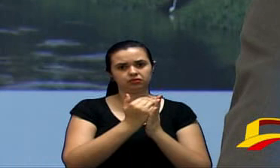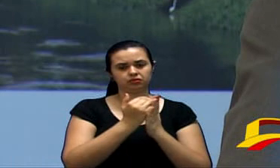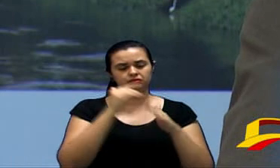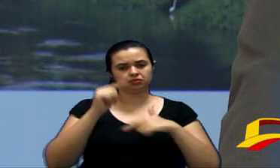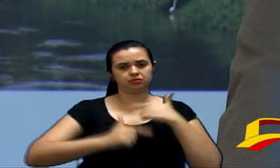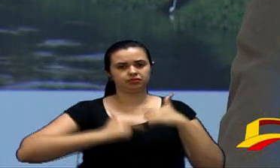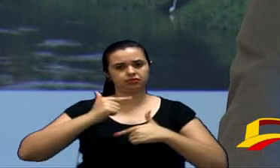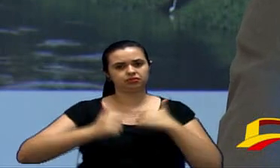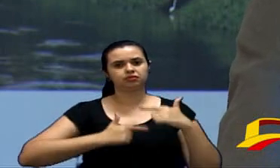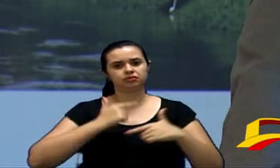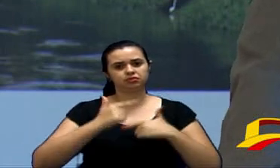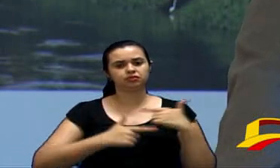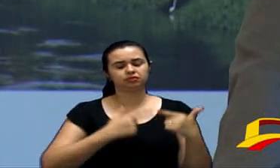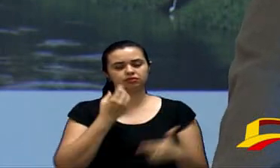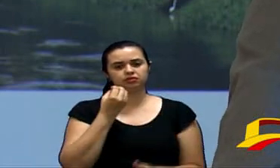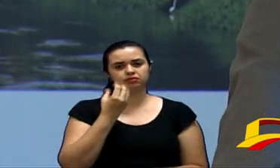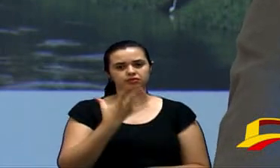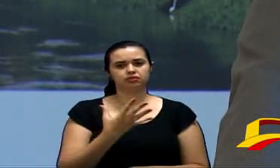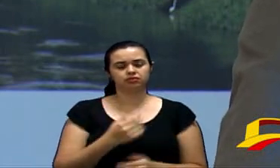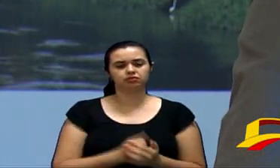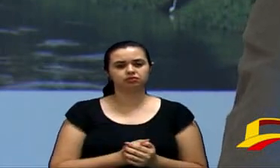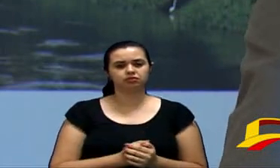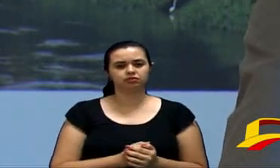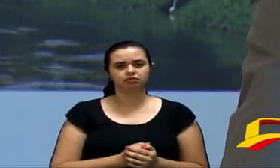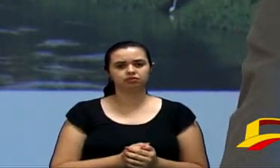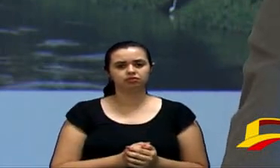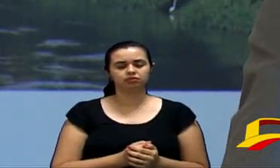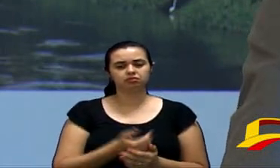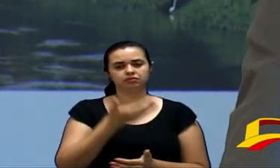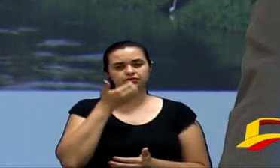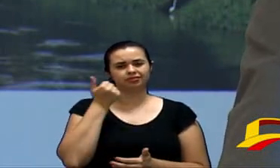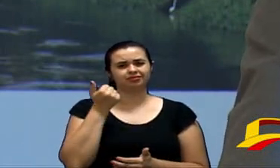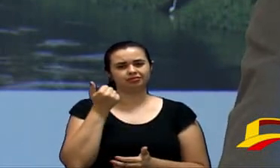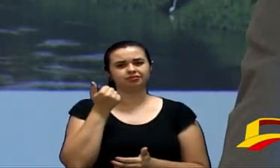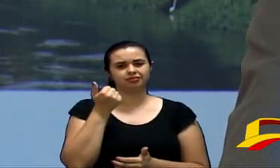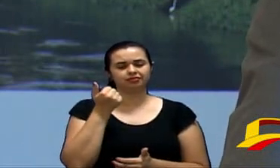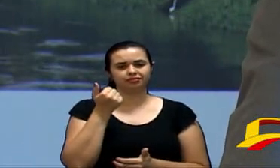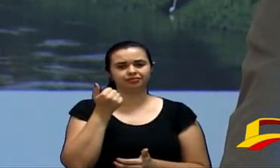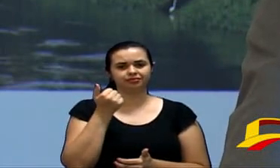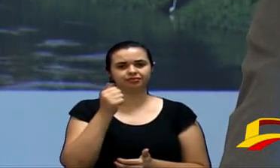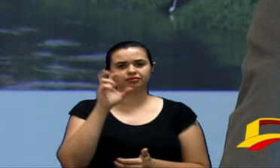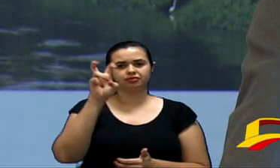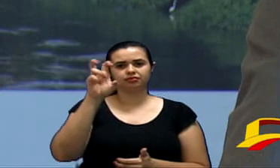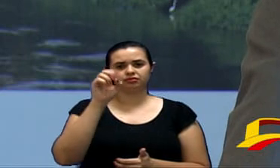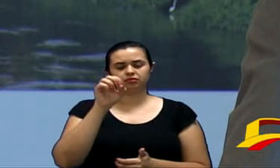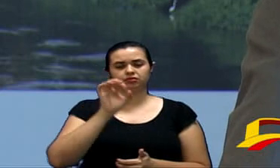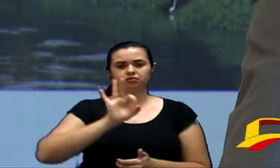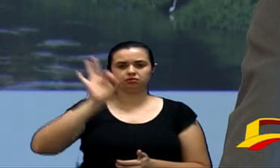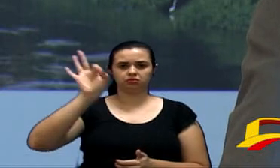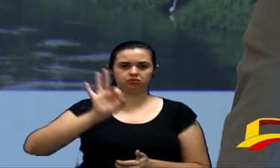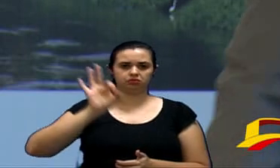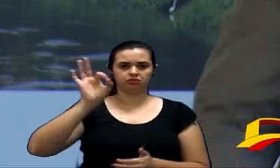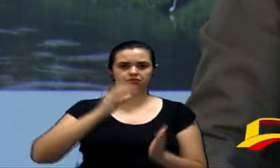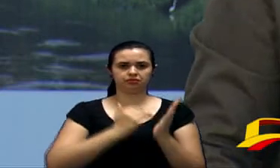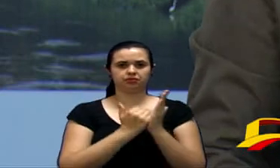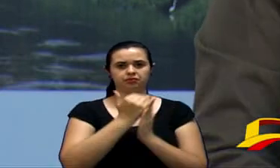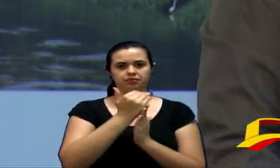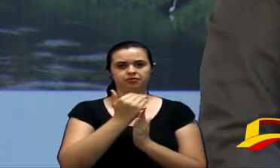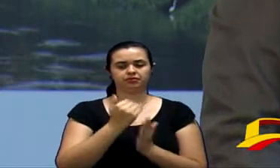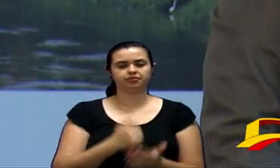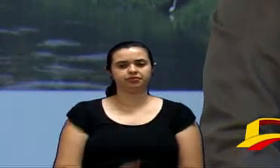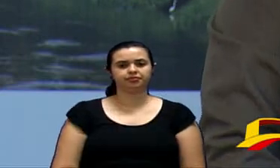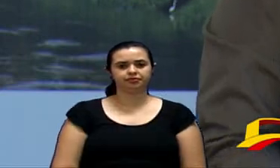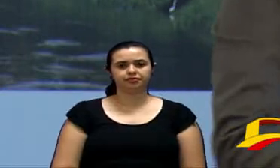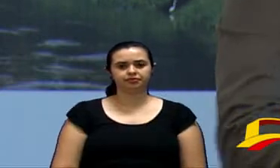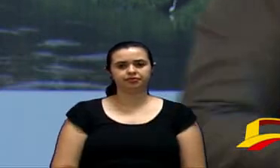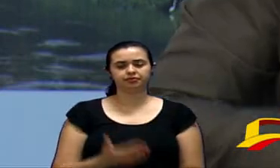será essencial, não sendo o dobro, seria os 50%, no caso, 60 horas mensais.